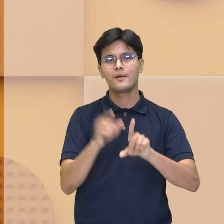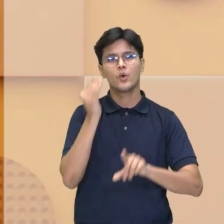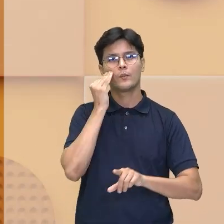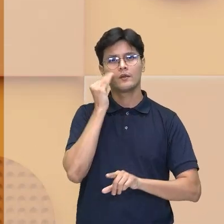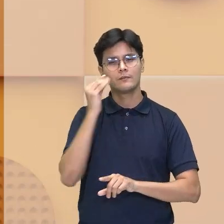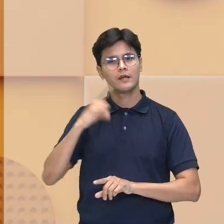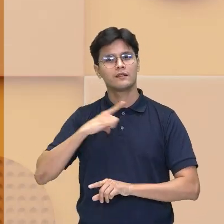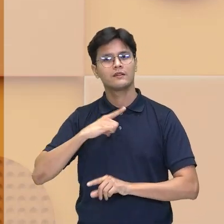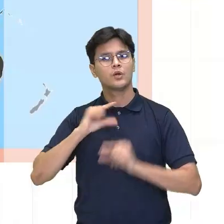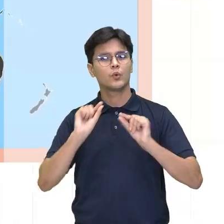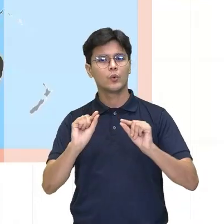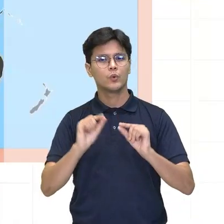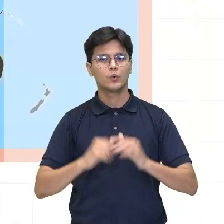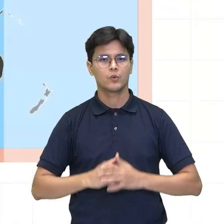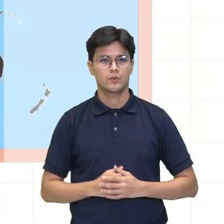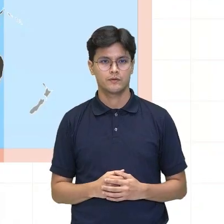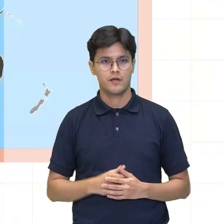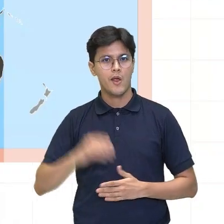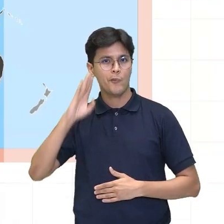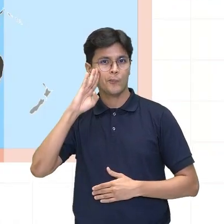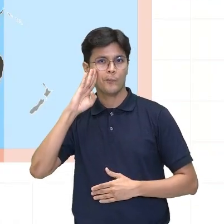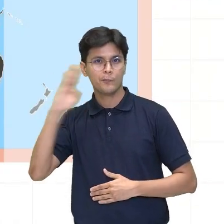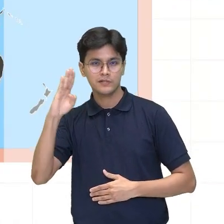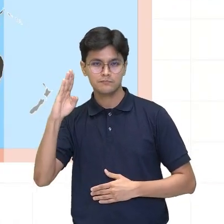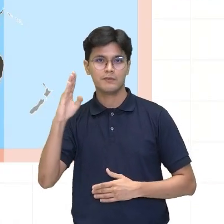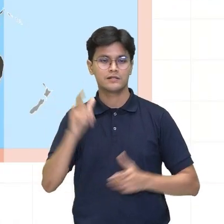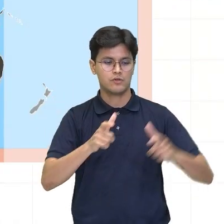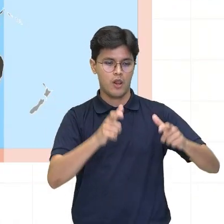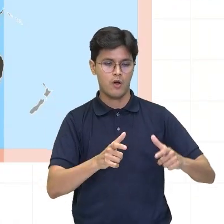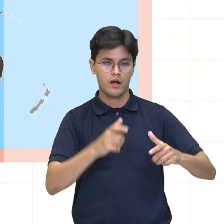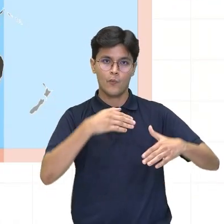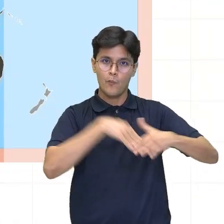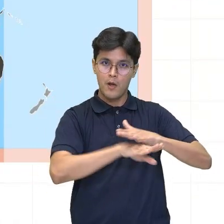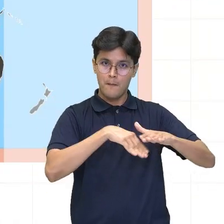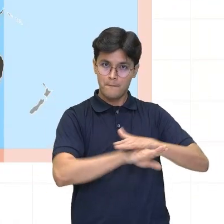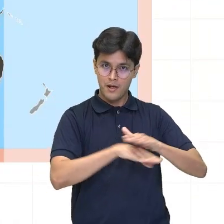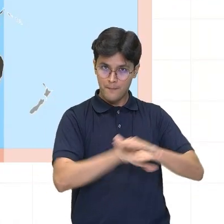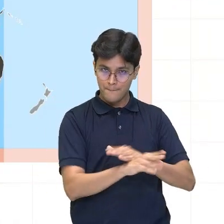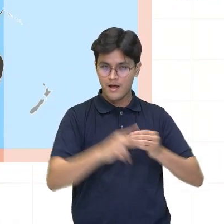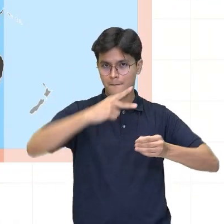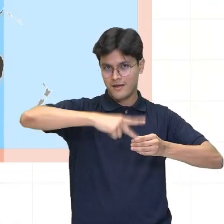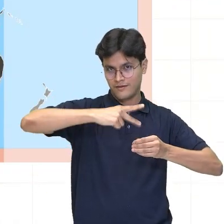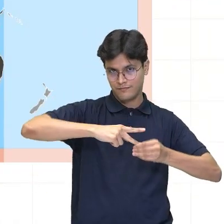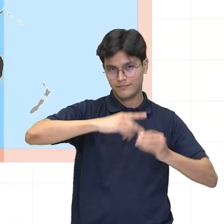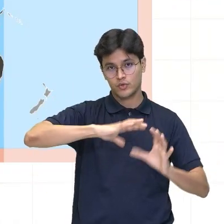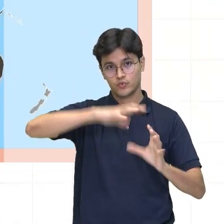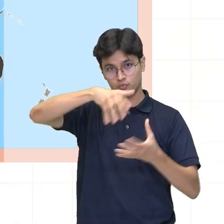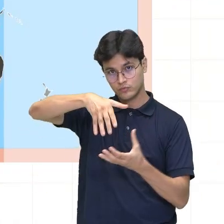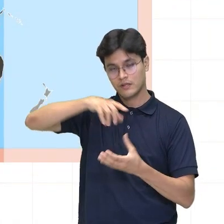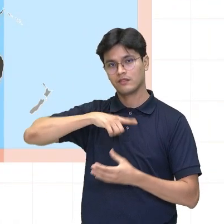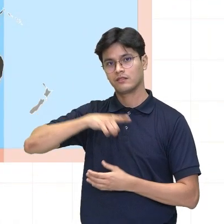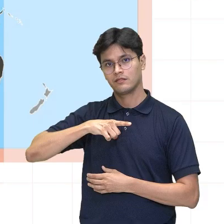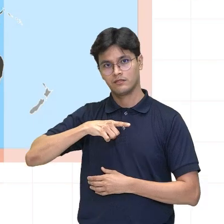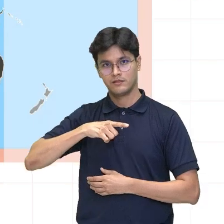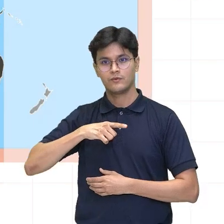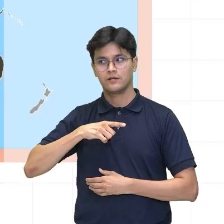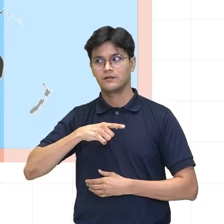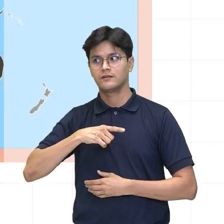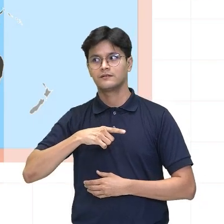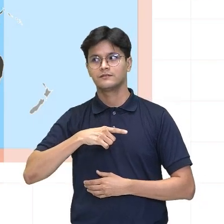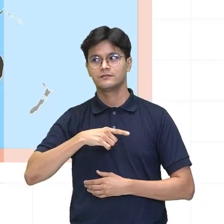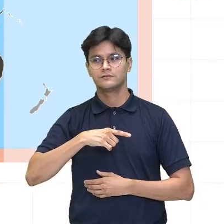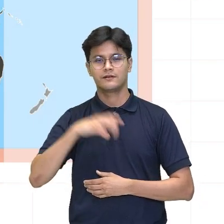temos as maiores reservas petrolíferas do mundo, né? Então, nós temos o Canadá, a